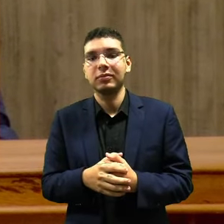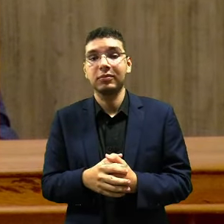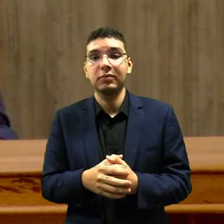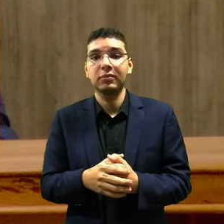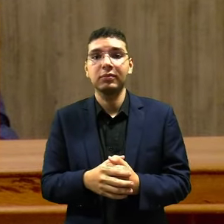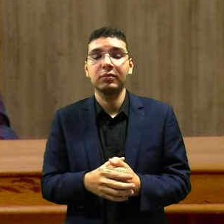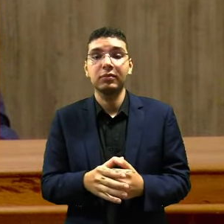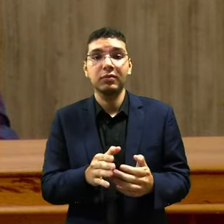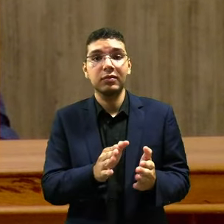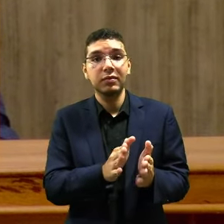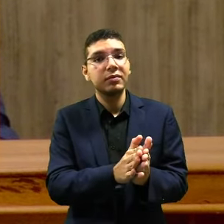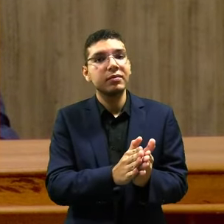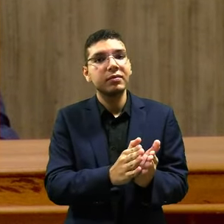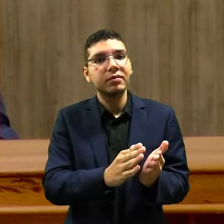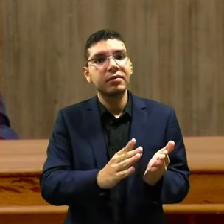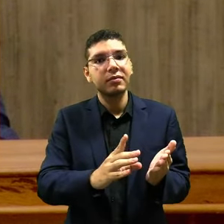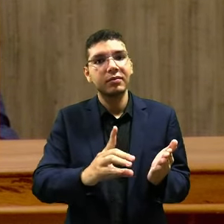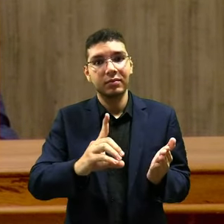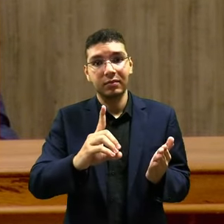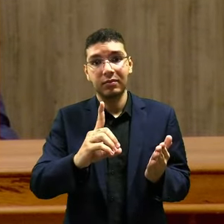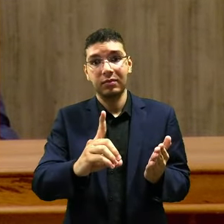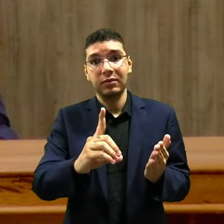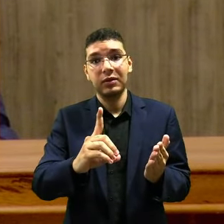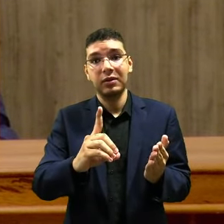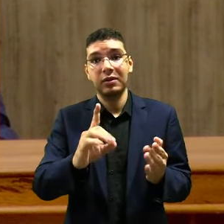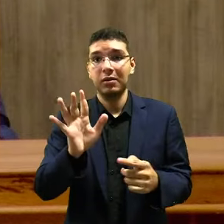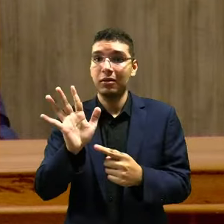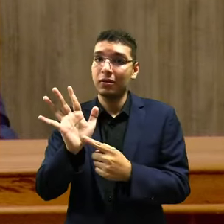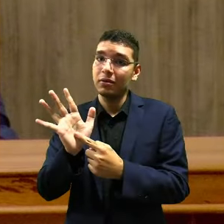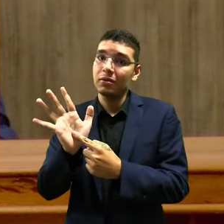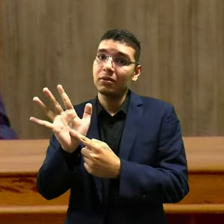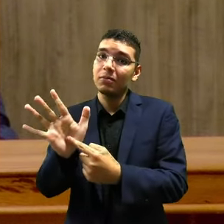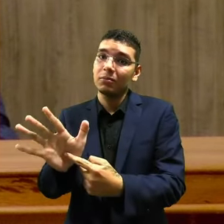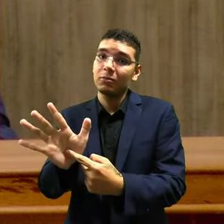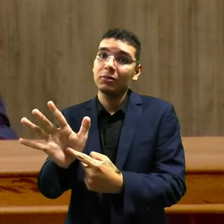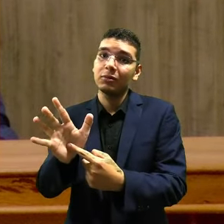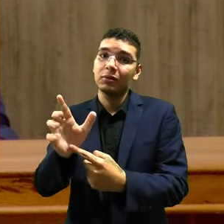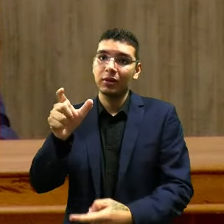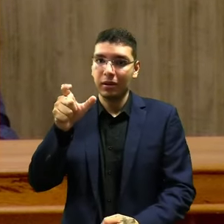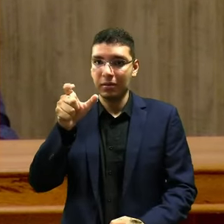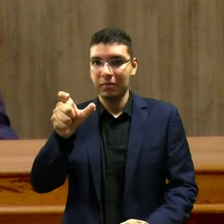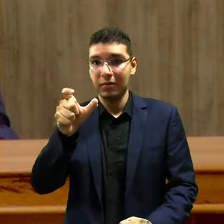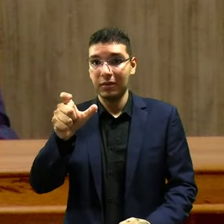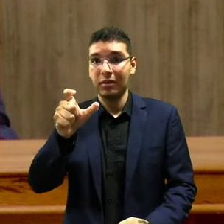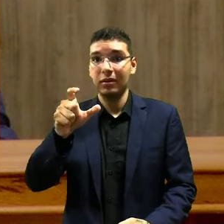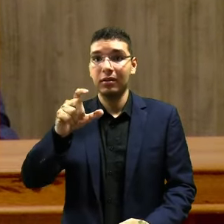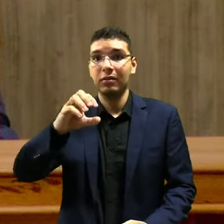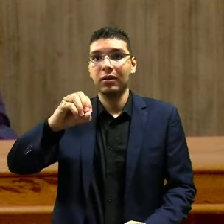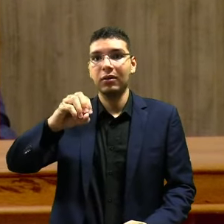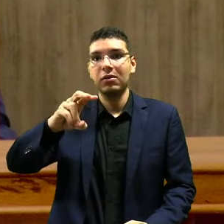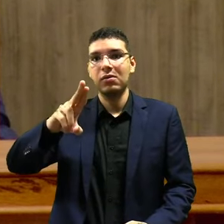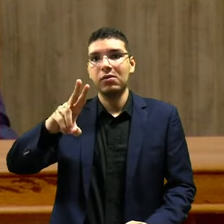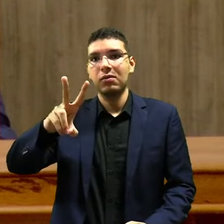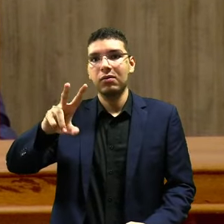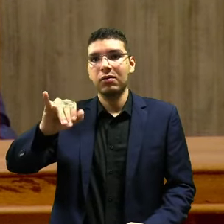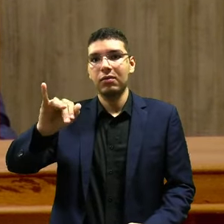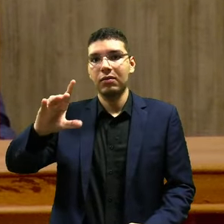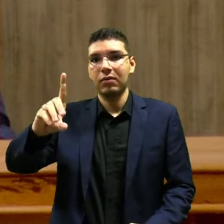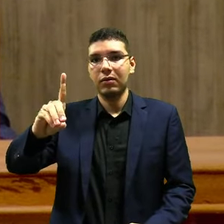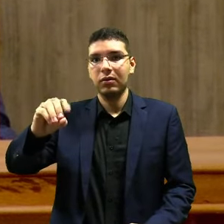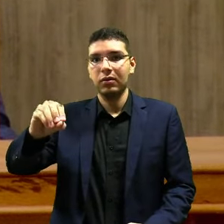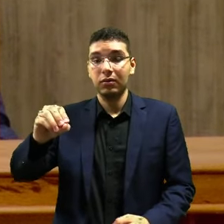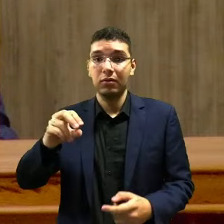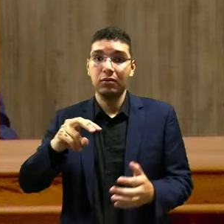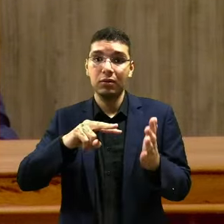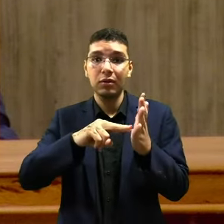bíblia ela está deixando claro que a palavra Ouvido Fala de algo mental fala de